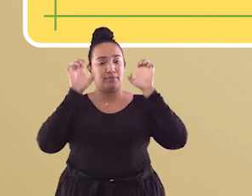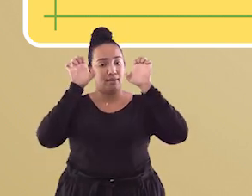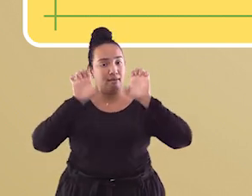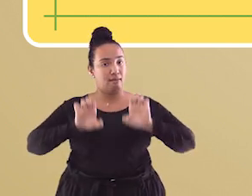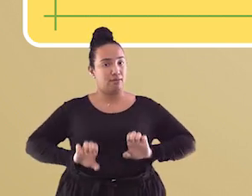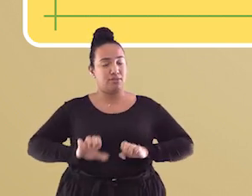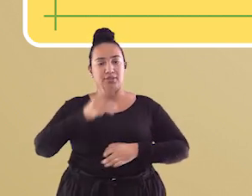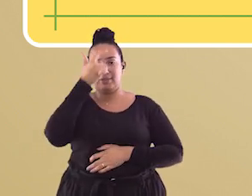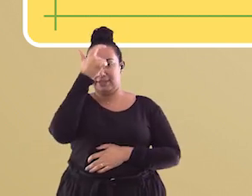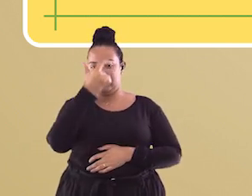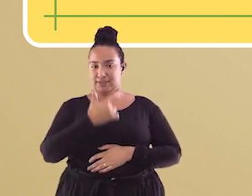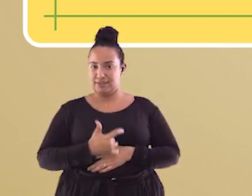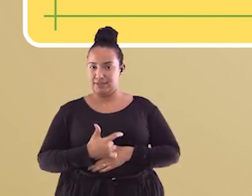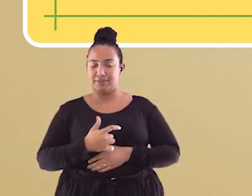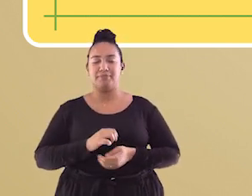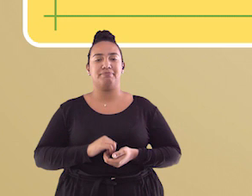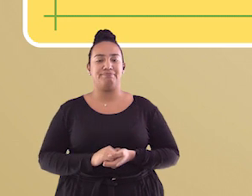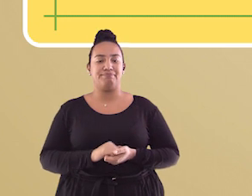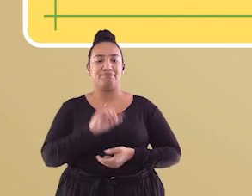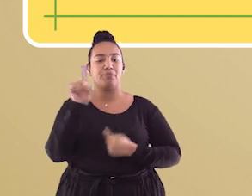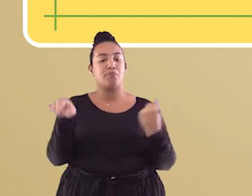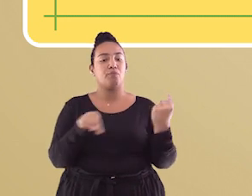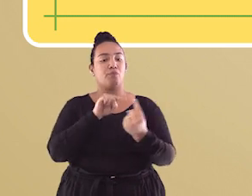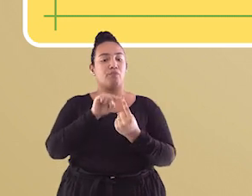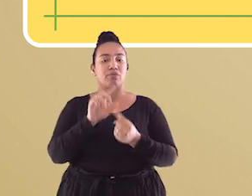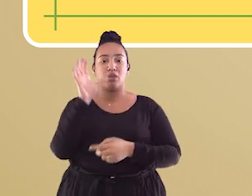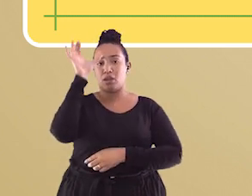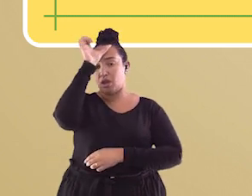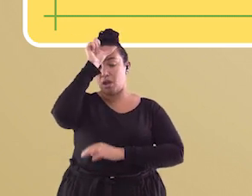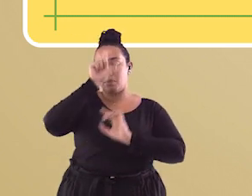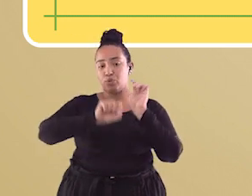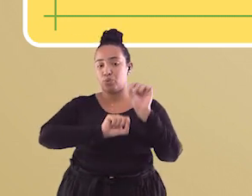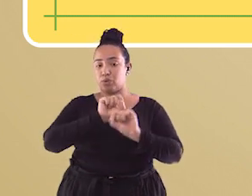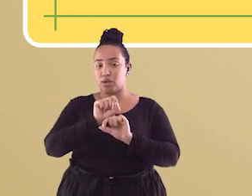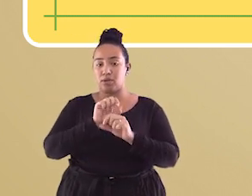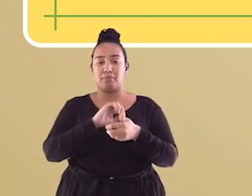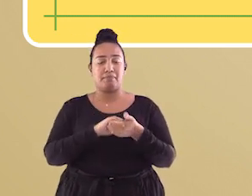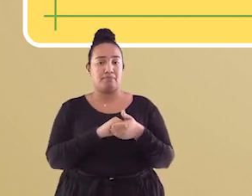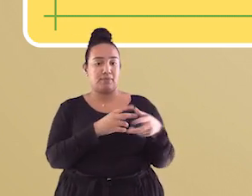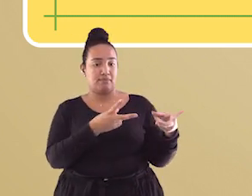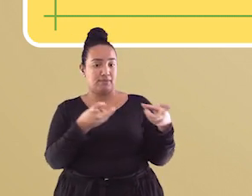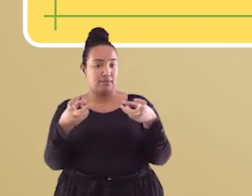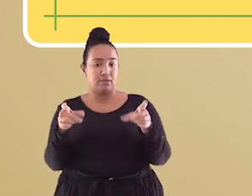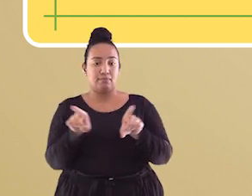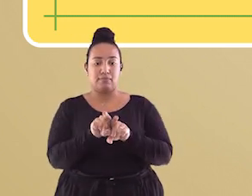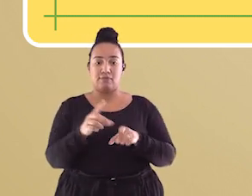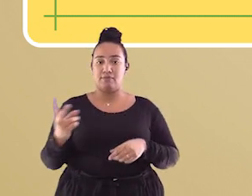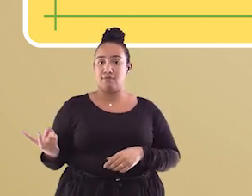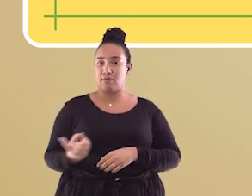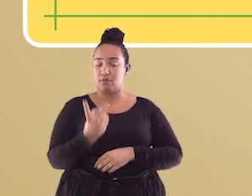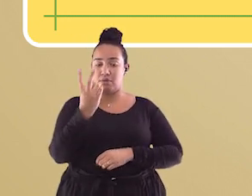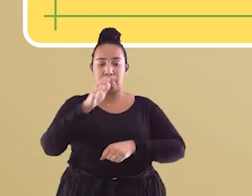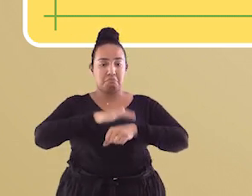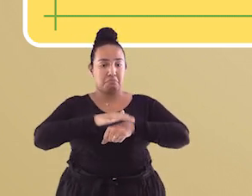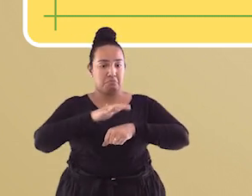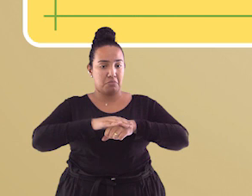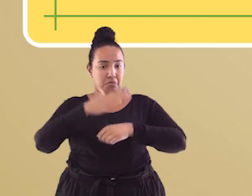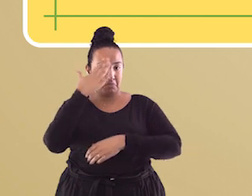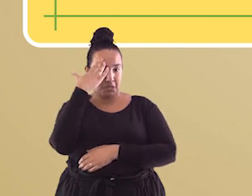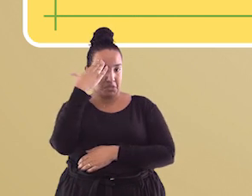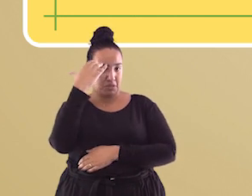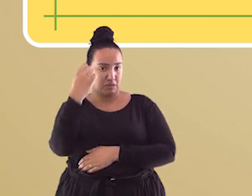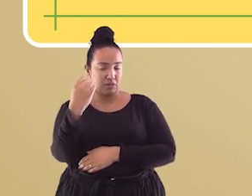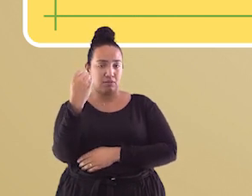Ética e Cidadania. O objetivo de aprendizagem: reconhecer e valorizar seu próprio saber sobre o